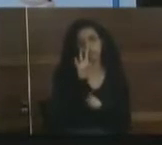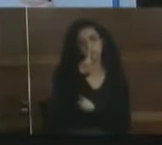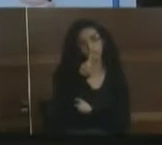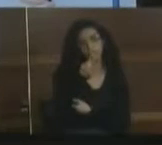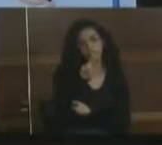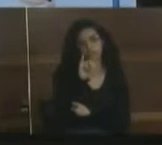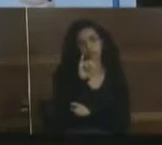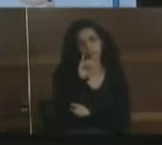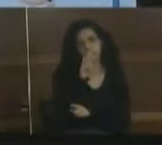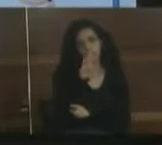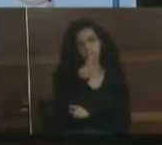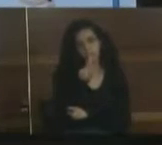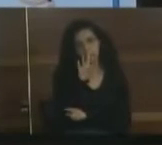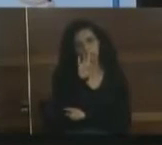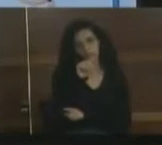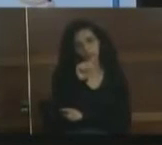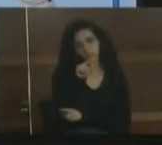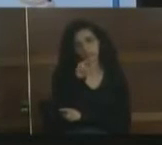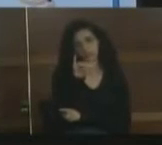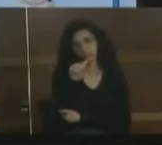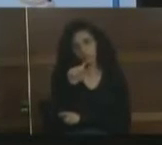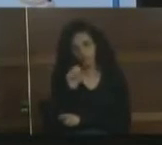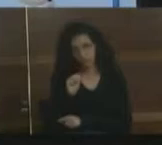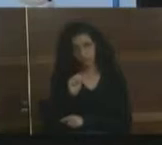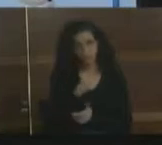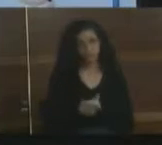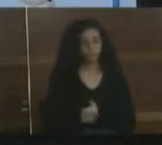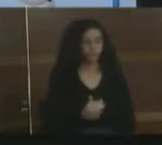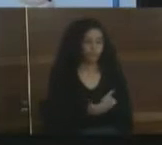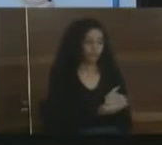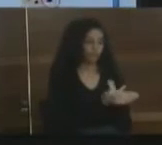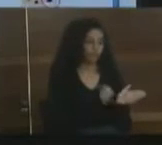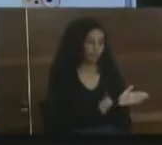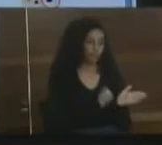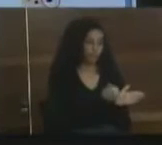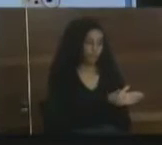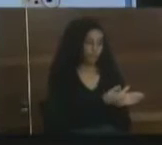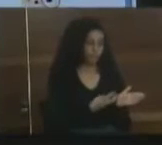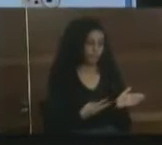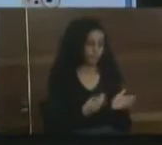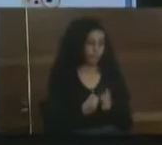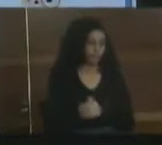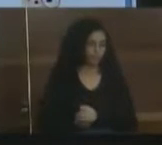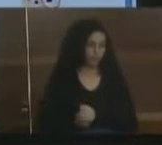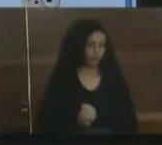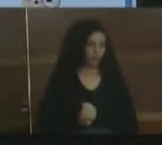receitas tributárias a página 13